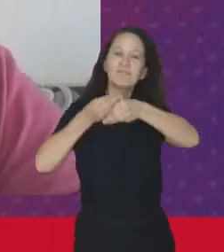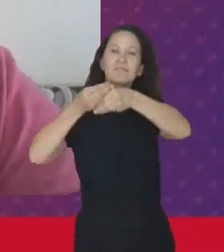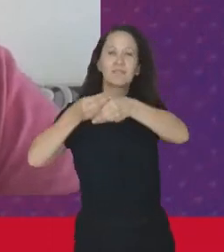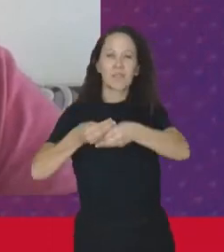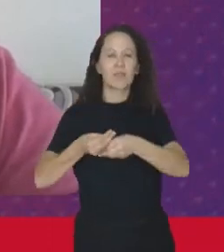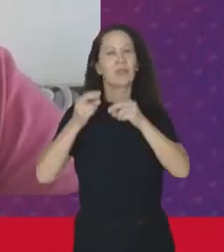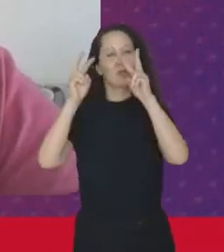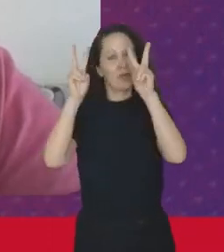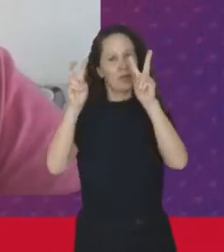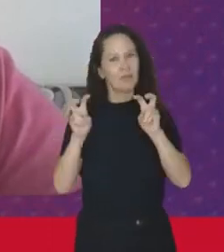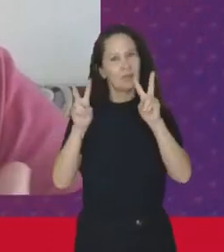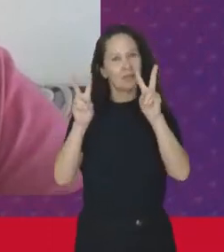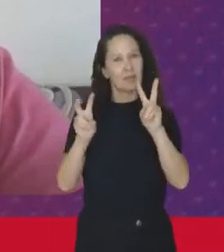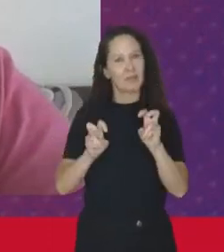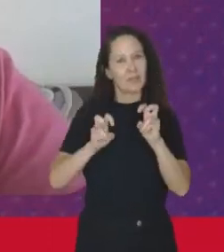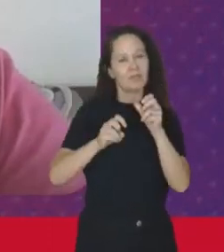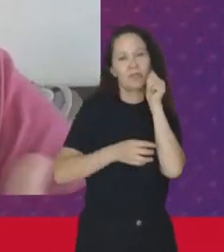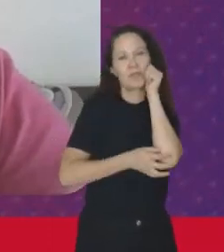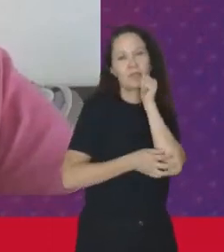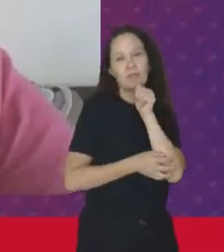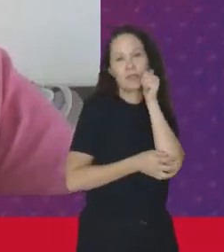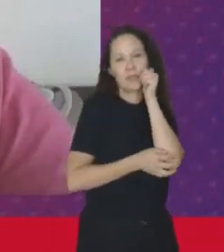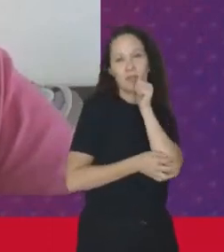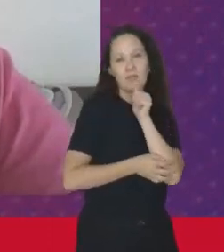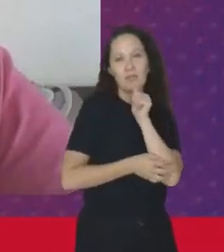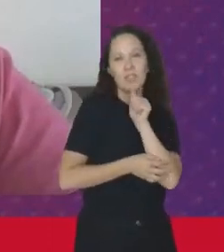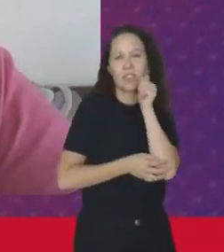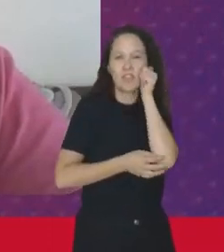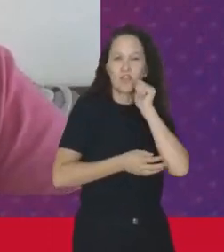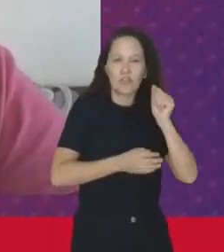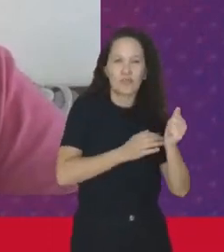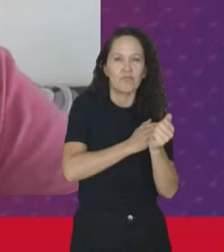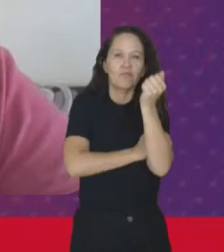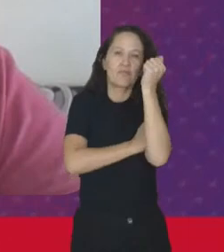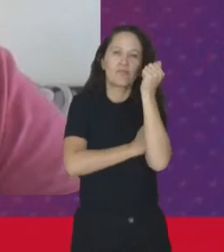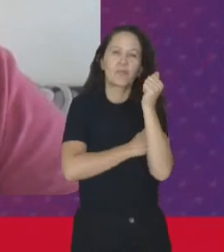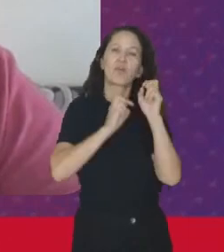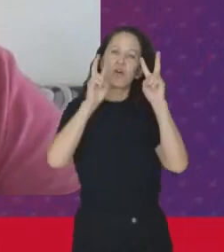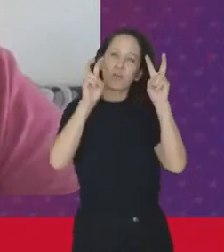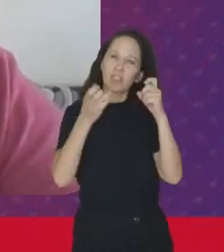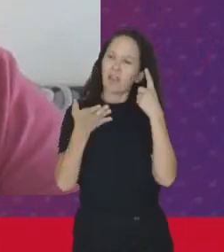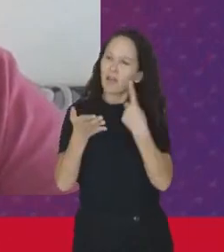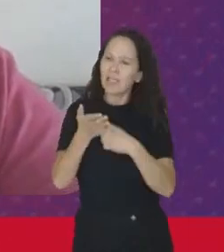o tema das mulheres, do feminismo, como